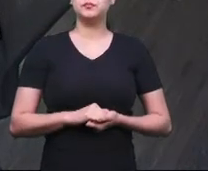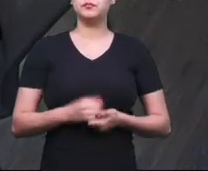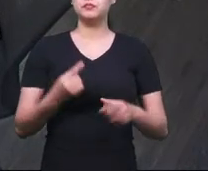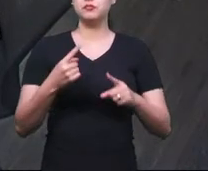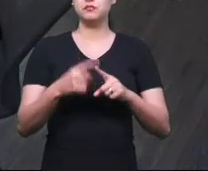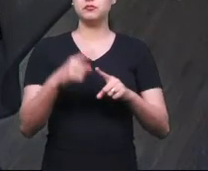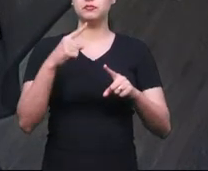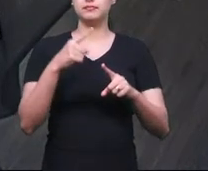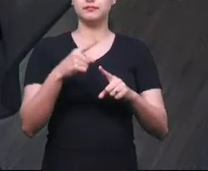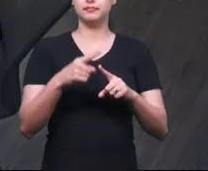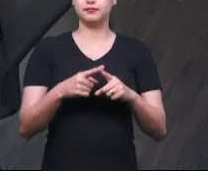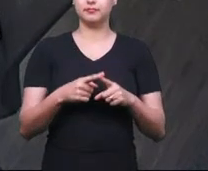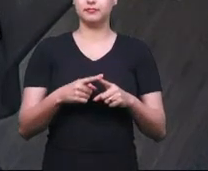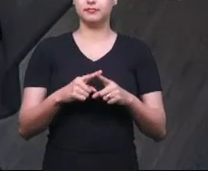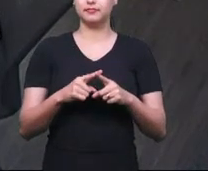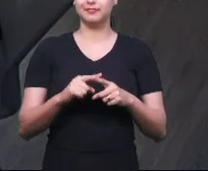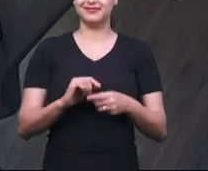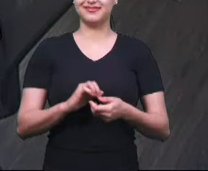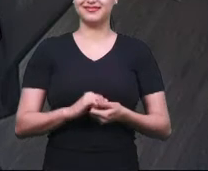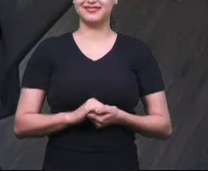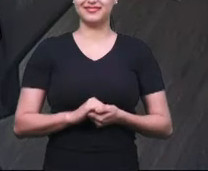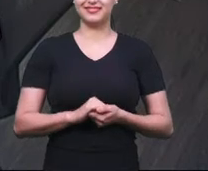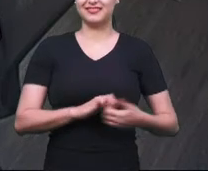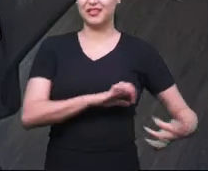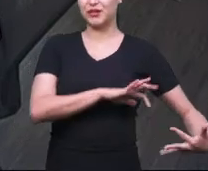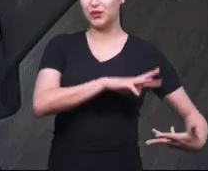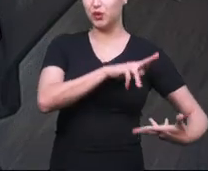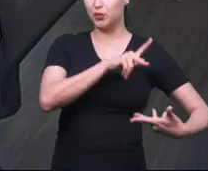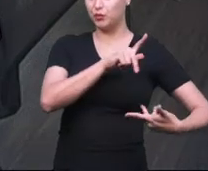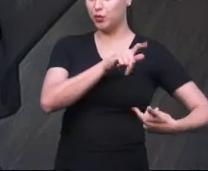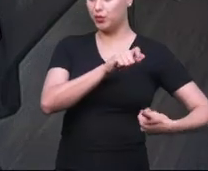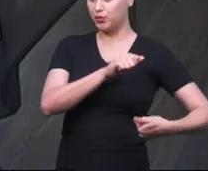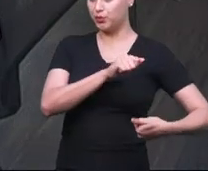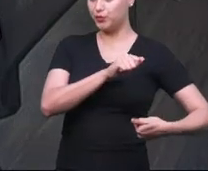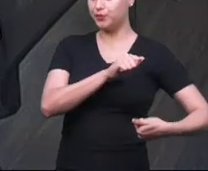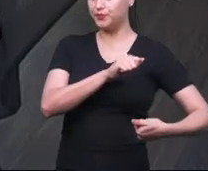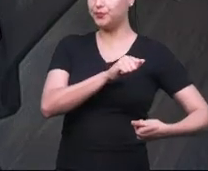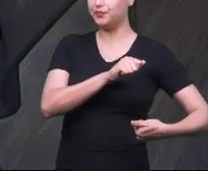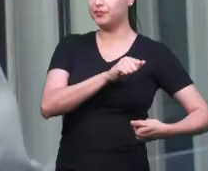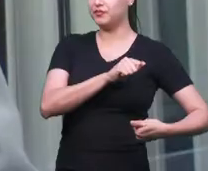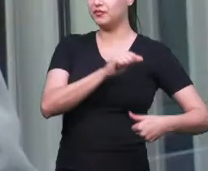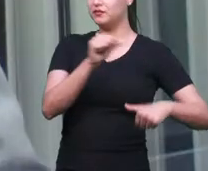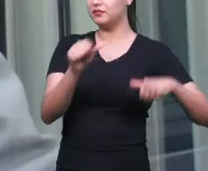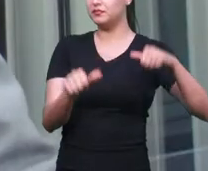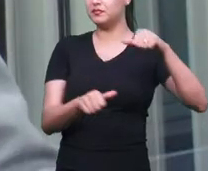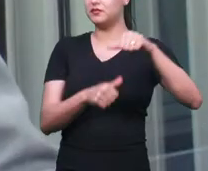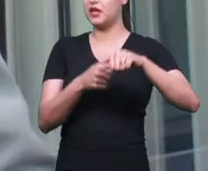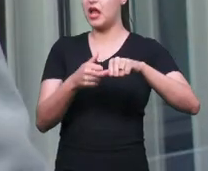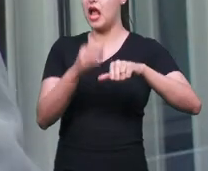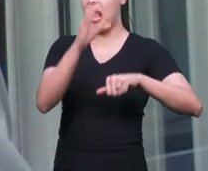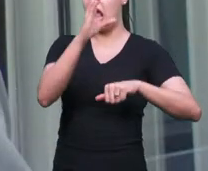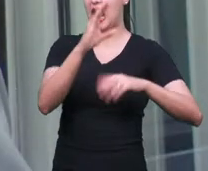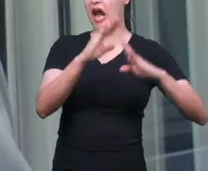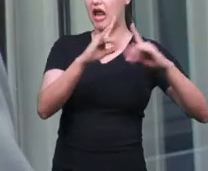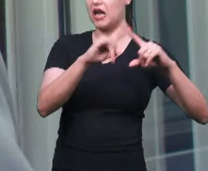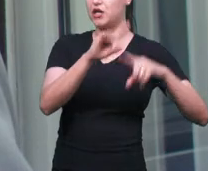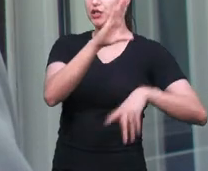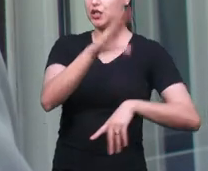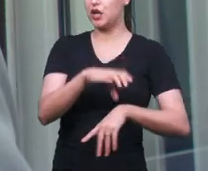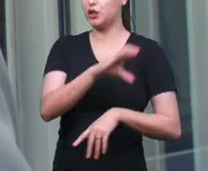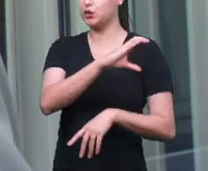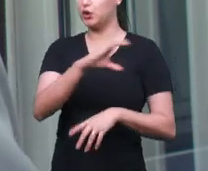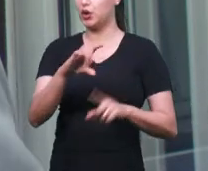após vindo do mundo direto, cheguei a passar na Igreja Católica, mas saí